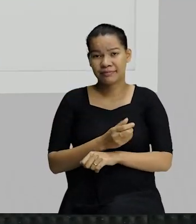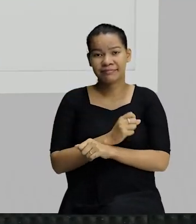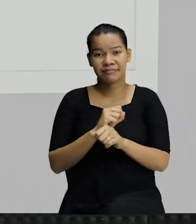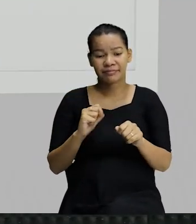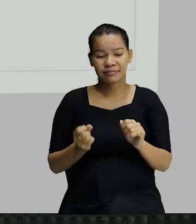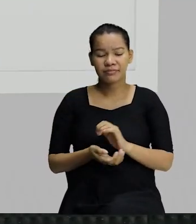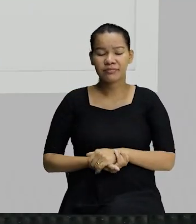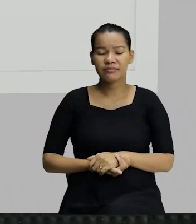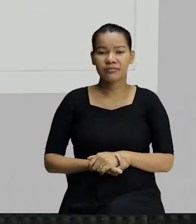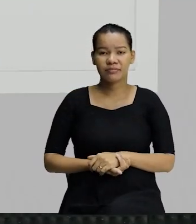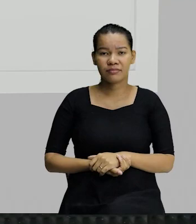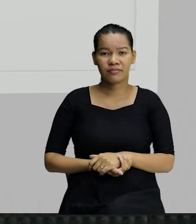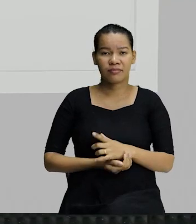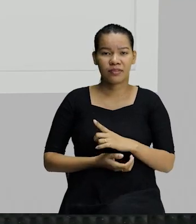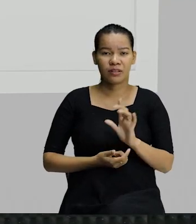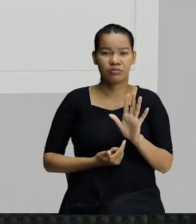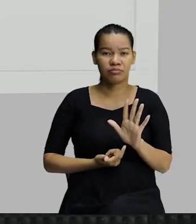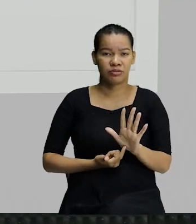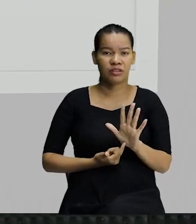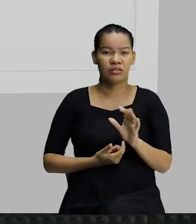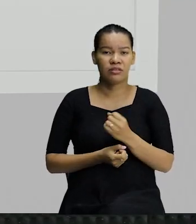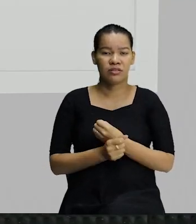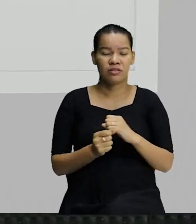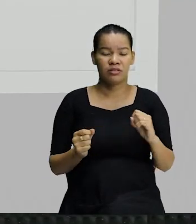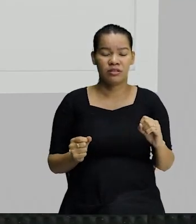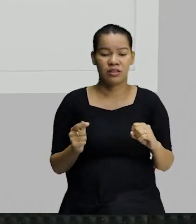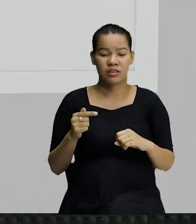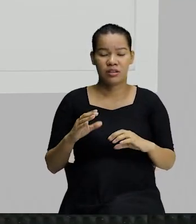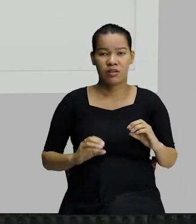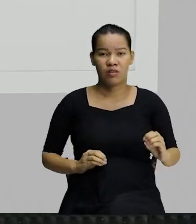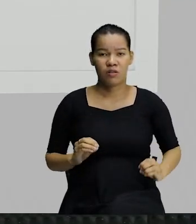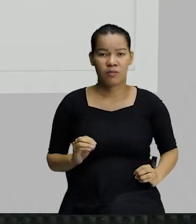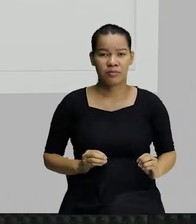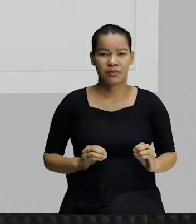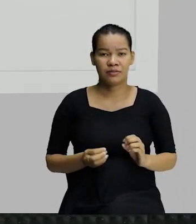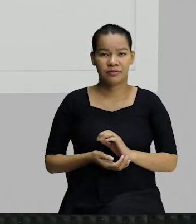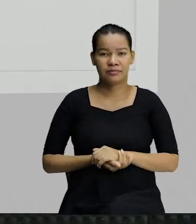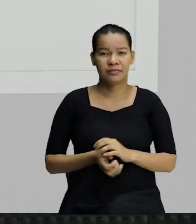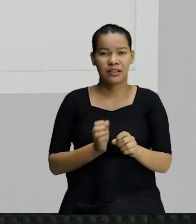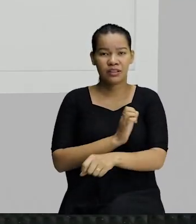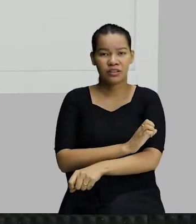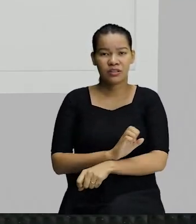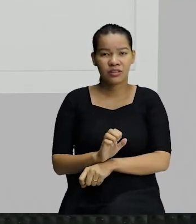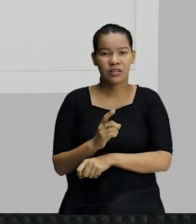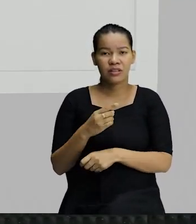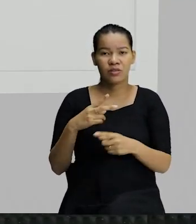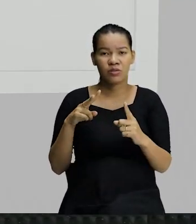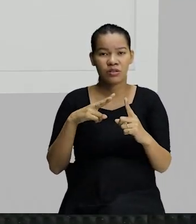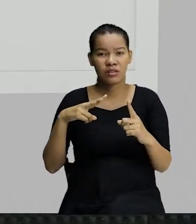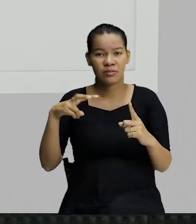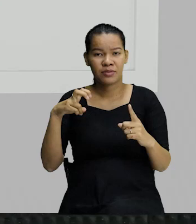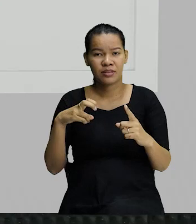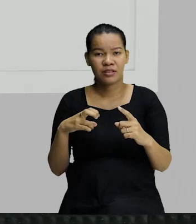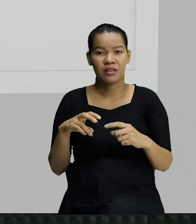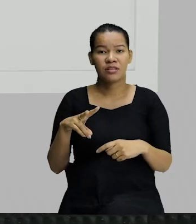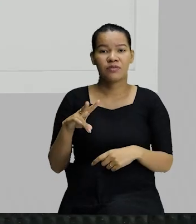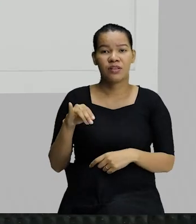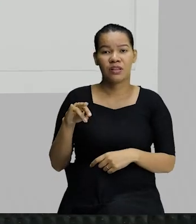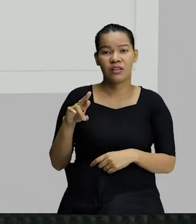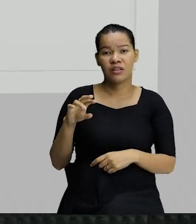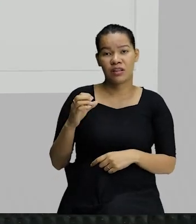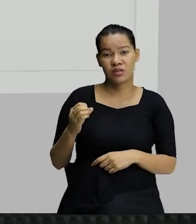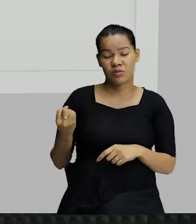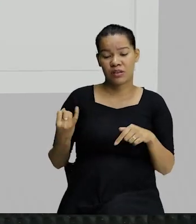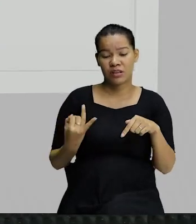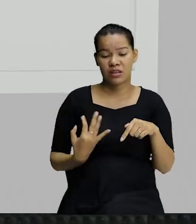A prática ganha um destaque muito grande nesta obra ética Nicômaco, nesta concepção ética da ética das virtudes em